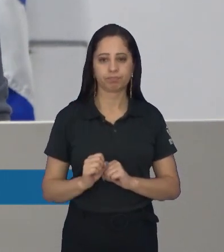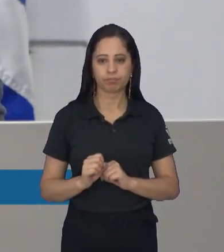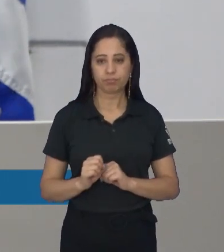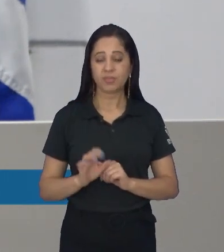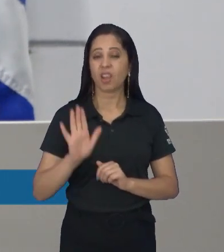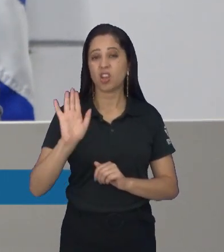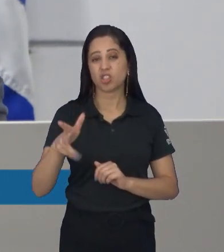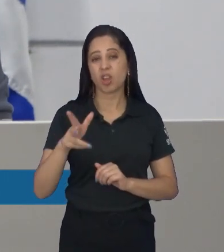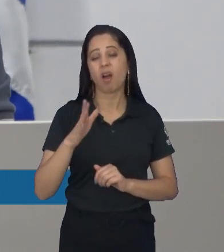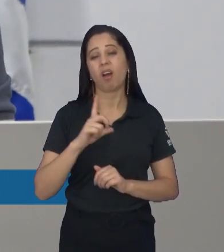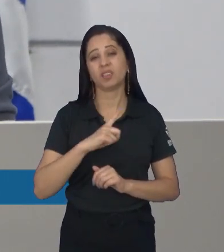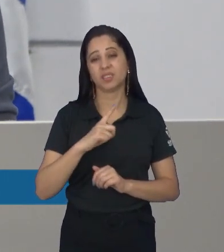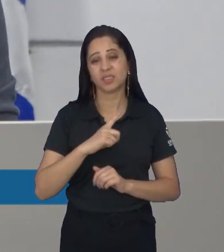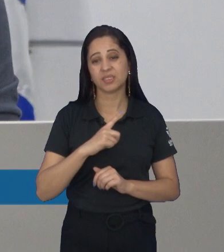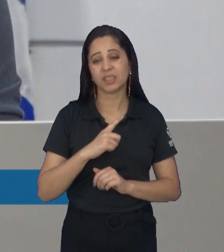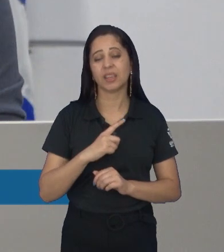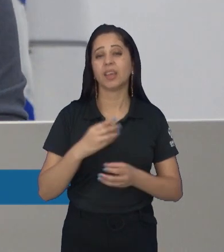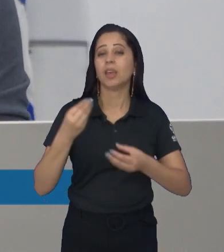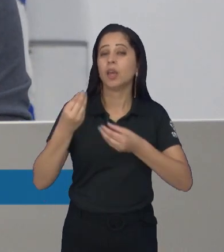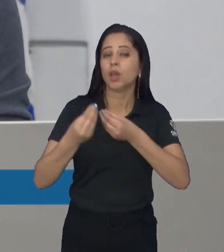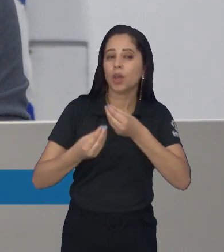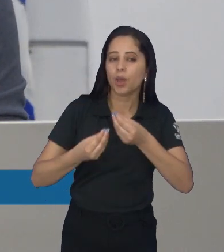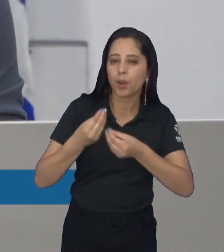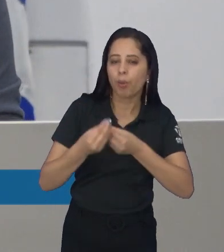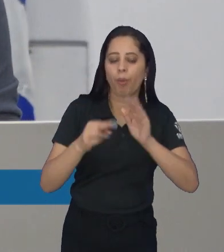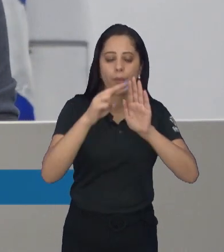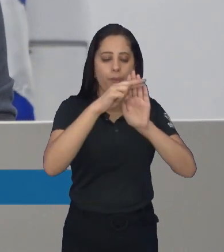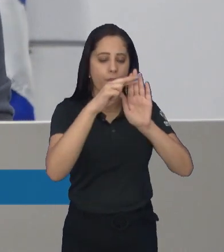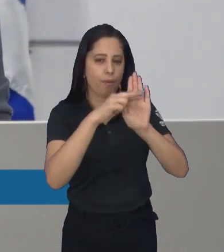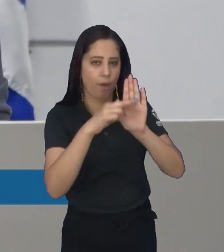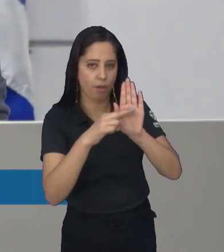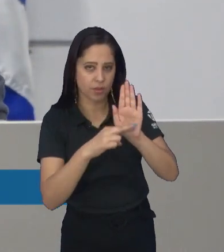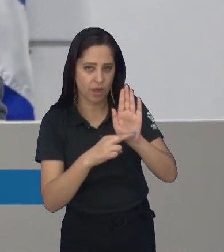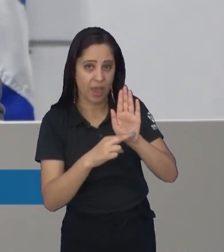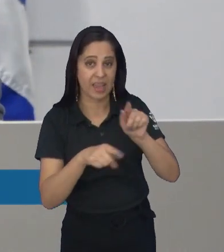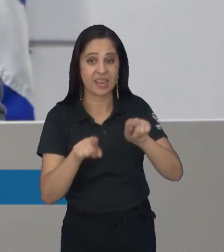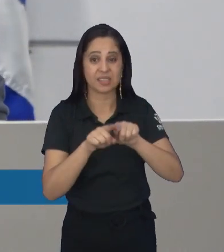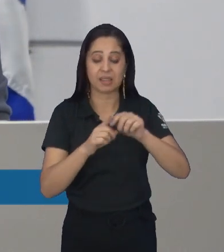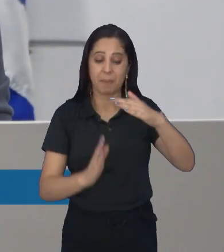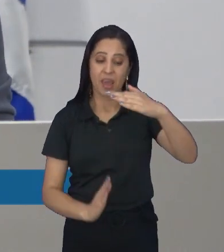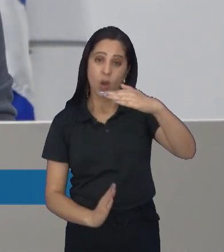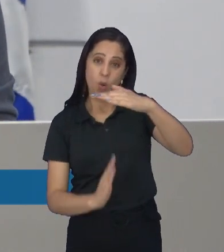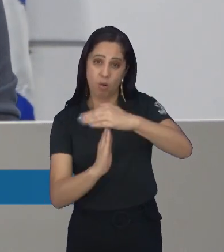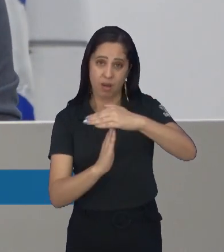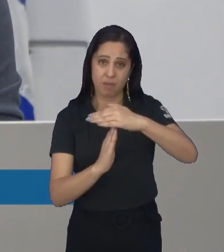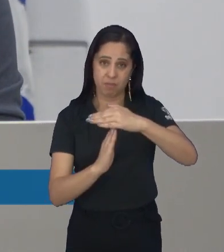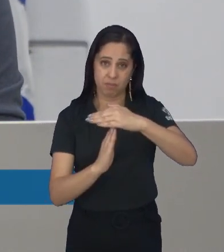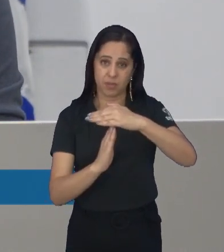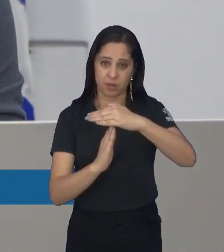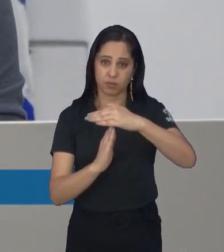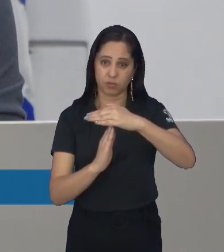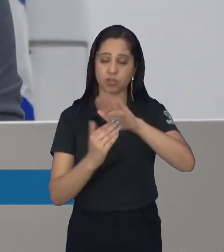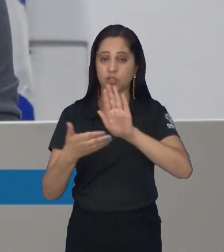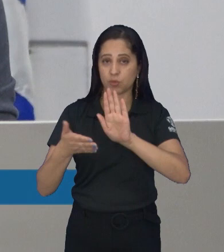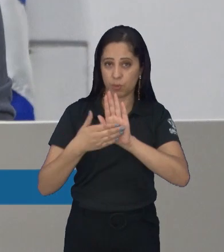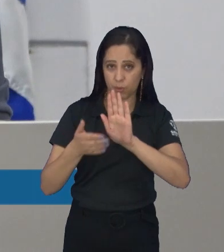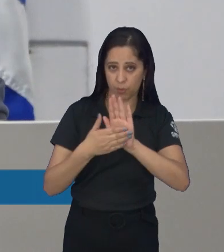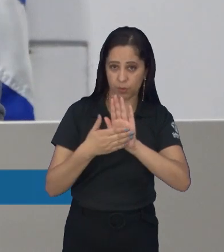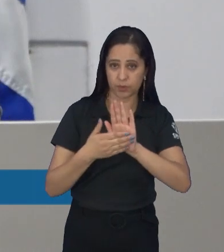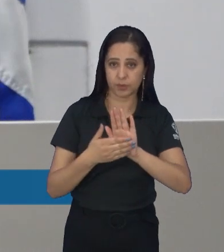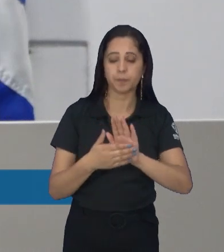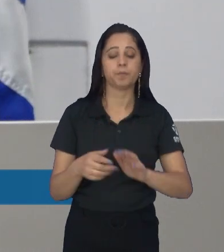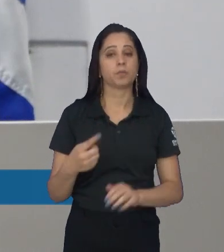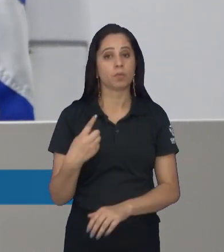submete e de que forma Quais são as diretrizes e limites que o zoneamento deve conter em sua proposta com isso